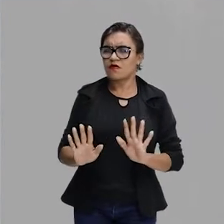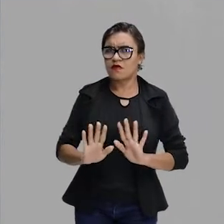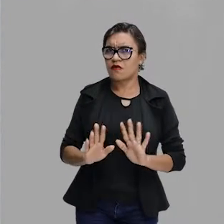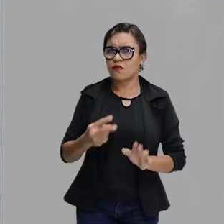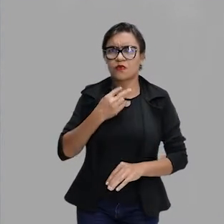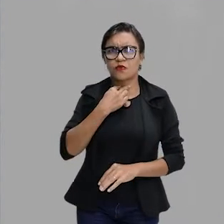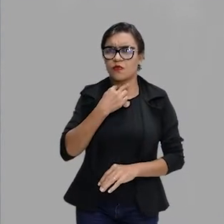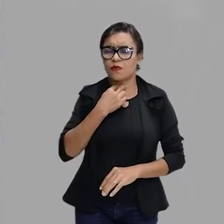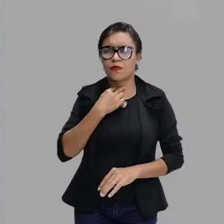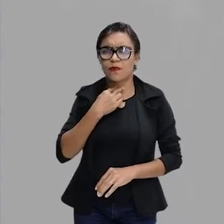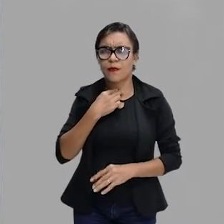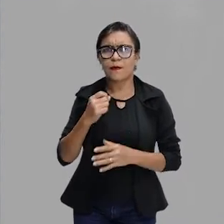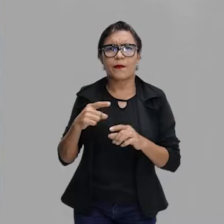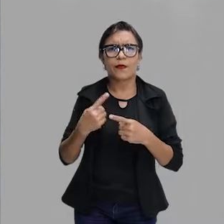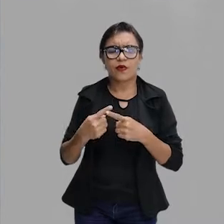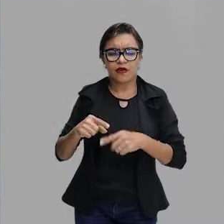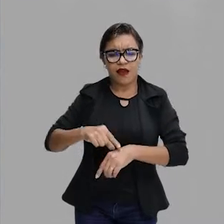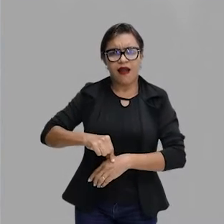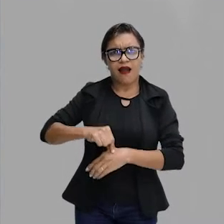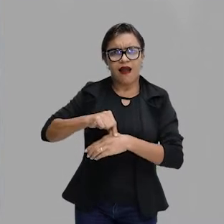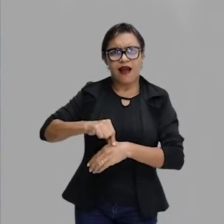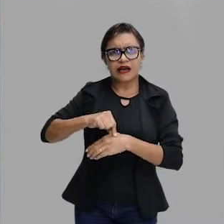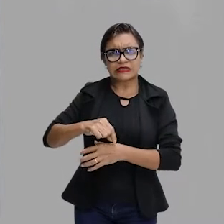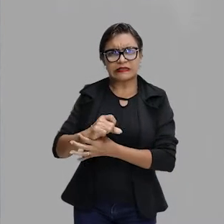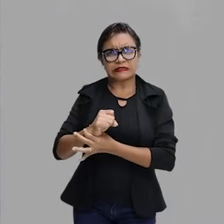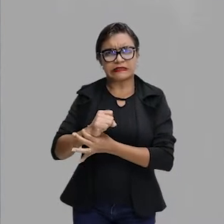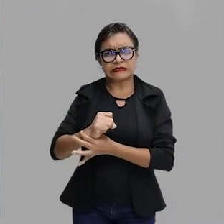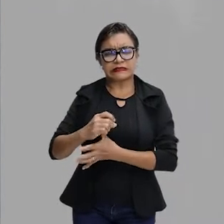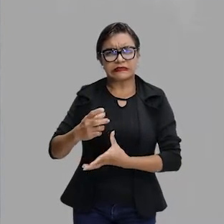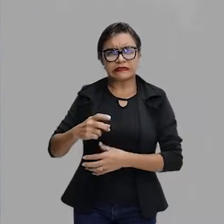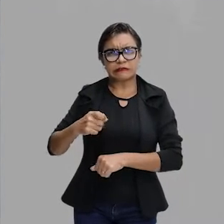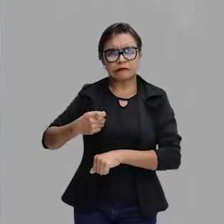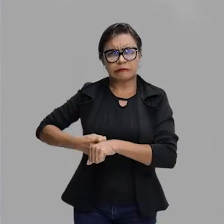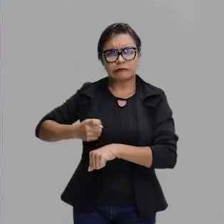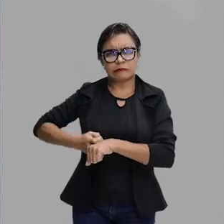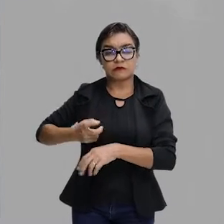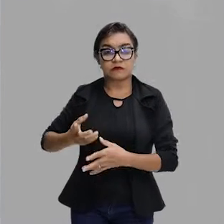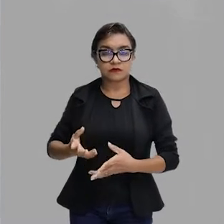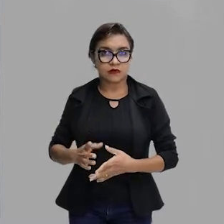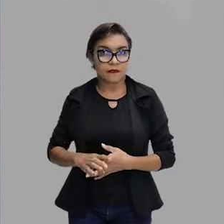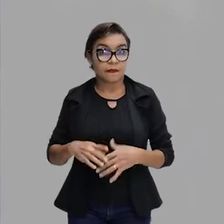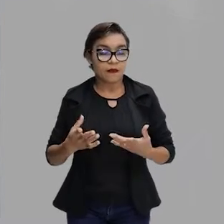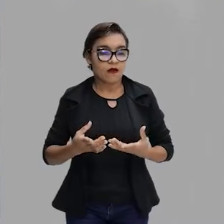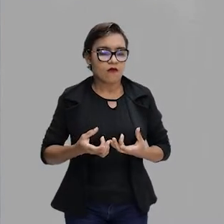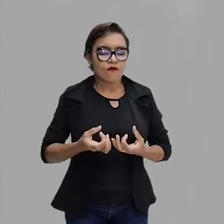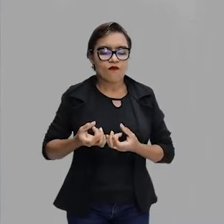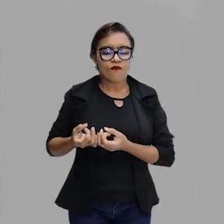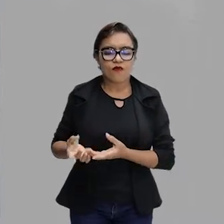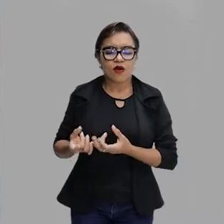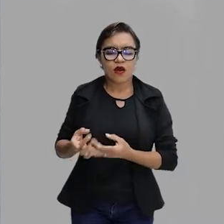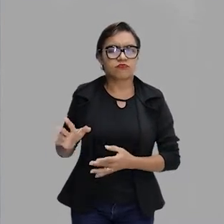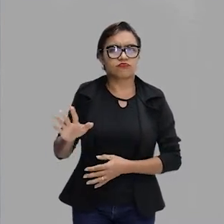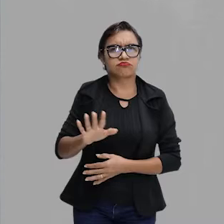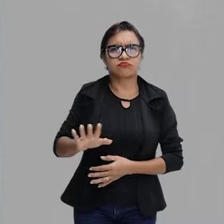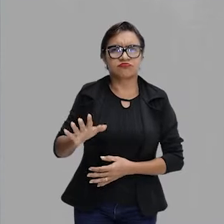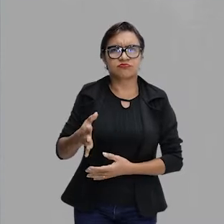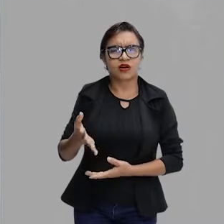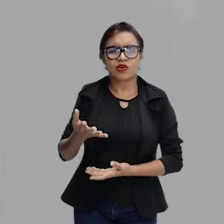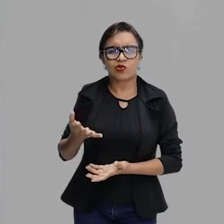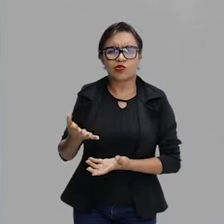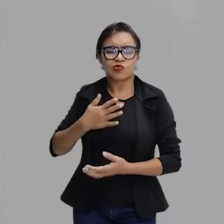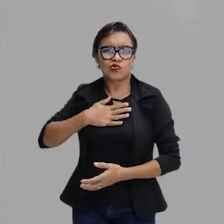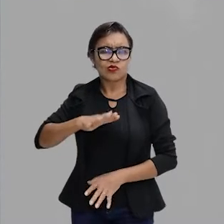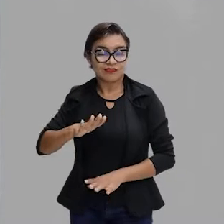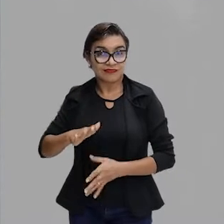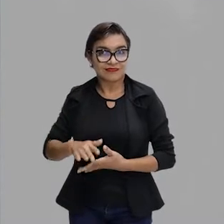ter maior resistência, né? Para corte, por exemplo. Então, no mercado de consumidor não é uma carne tão desejada.